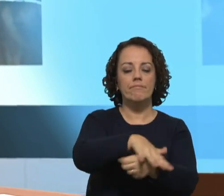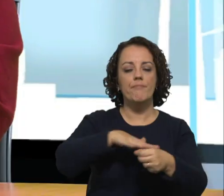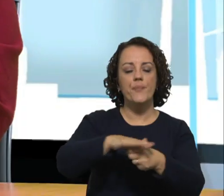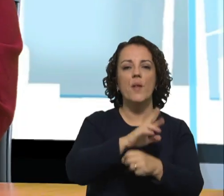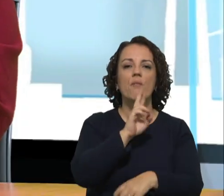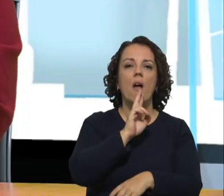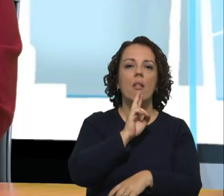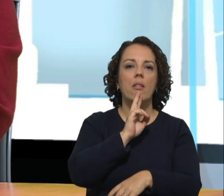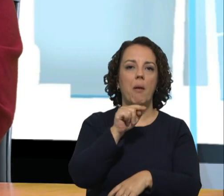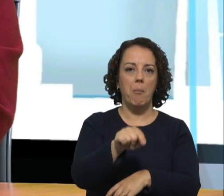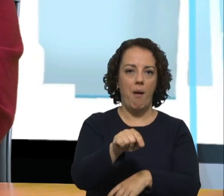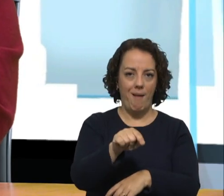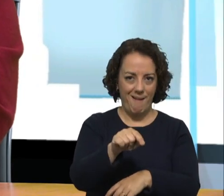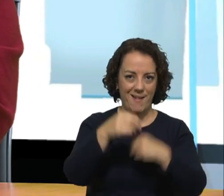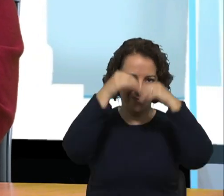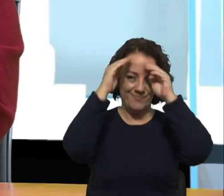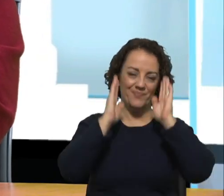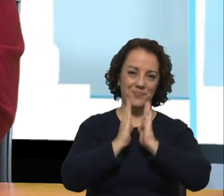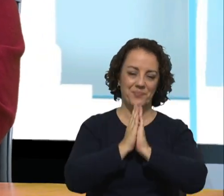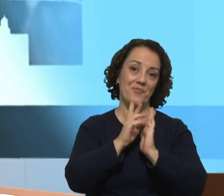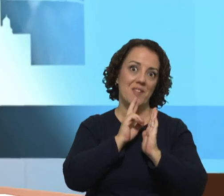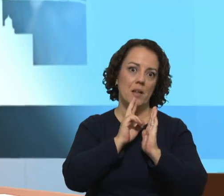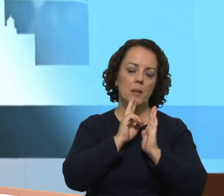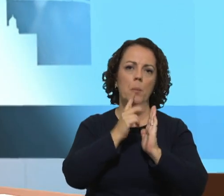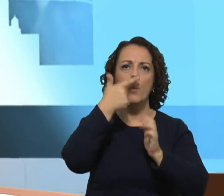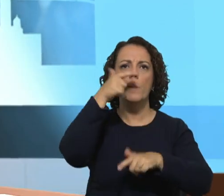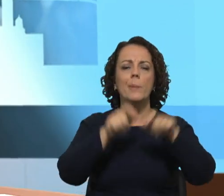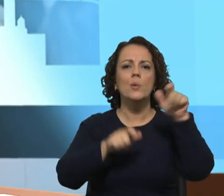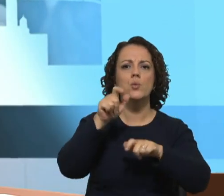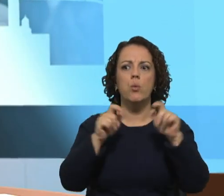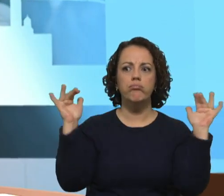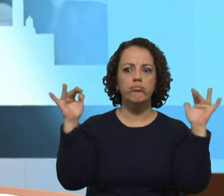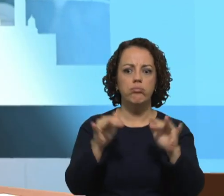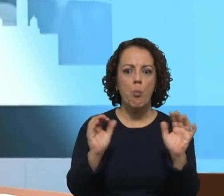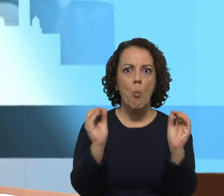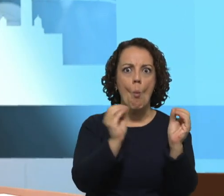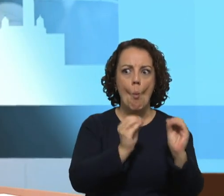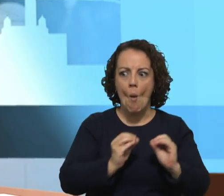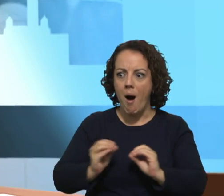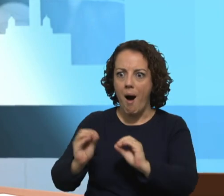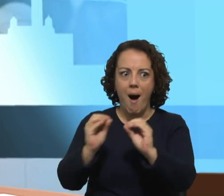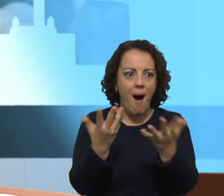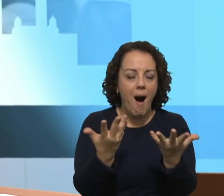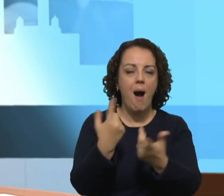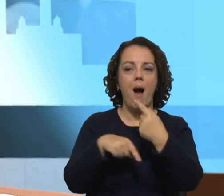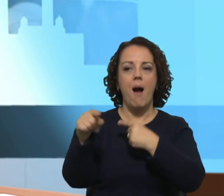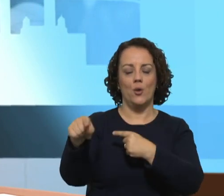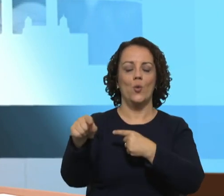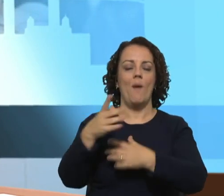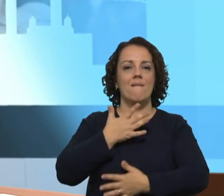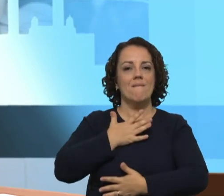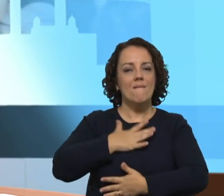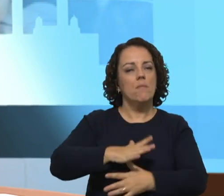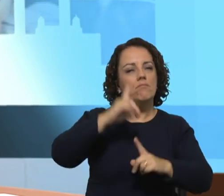o Santuário de Fátima e a ausência de peregrinos. E quiseste então guardar pela lente